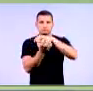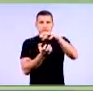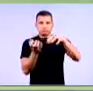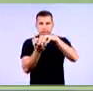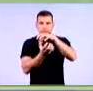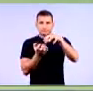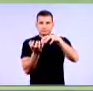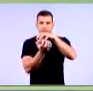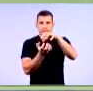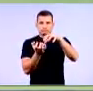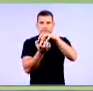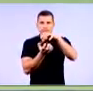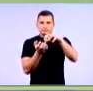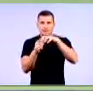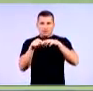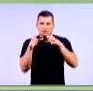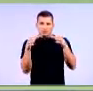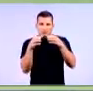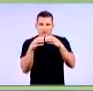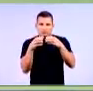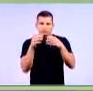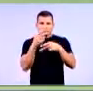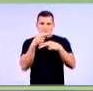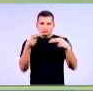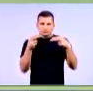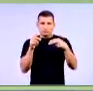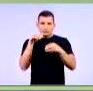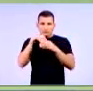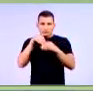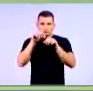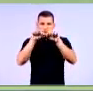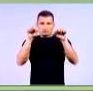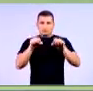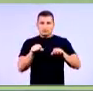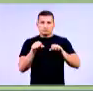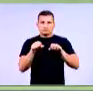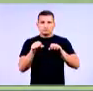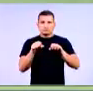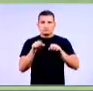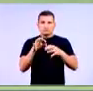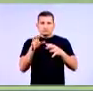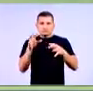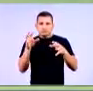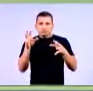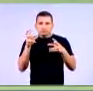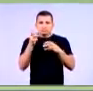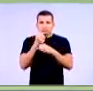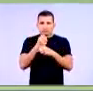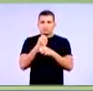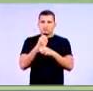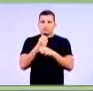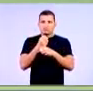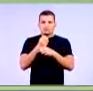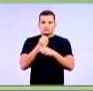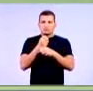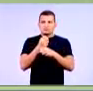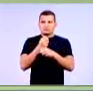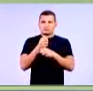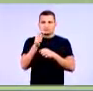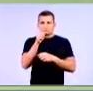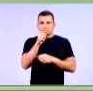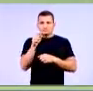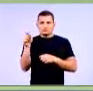gente acabou de ver o conceito, um conjunto de eventos que vão processar esses dados e vai gerar como saída